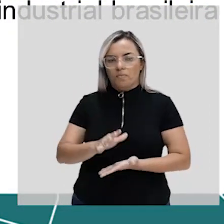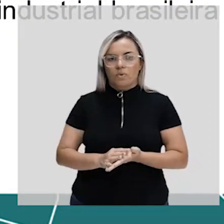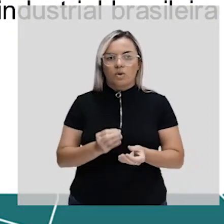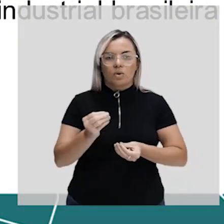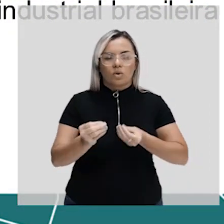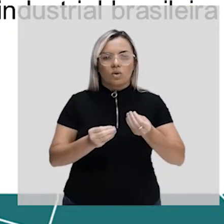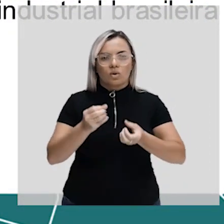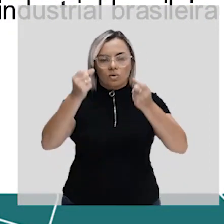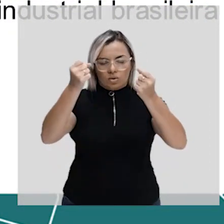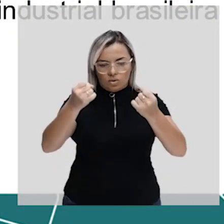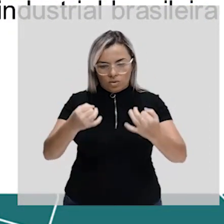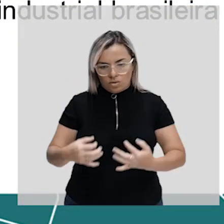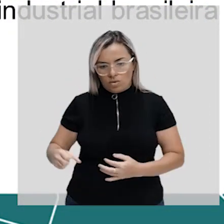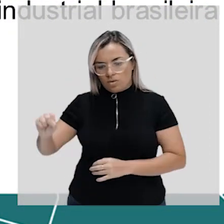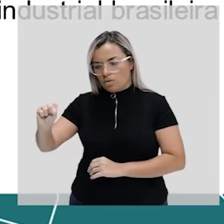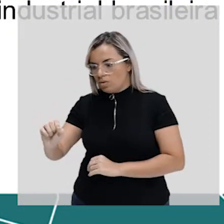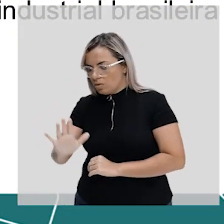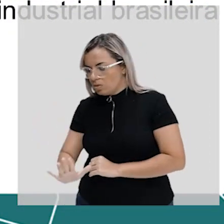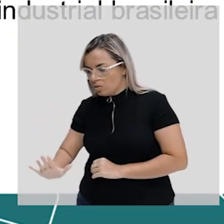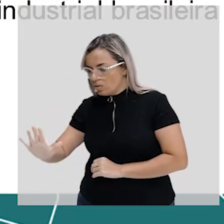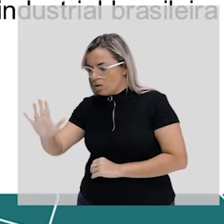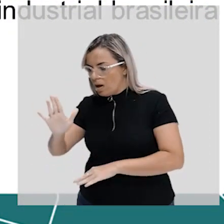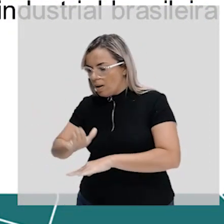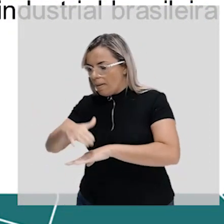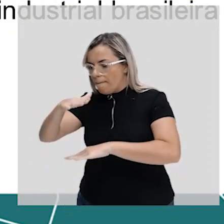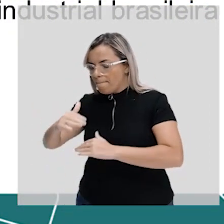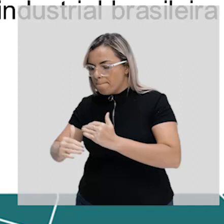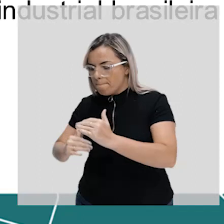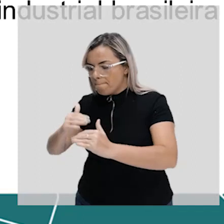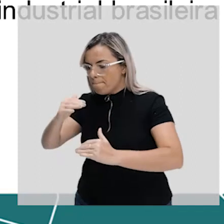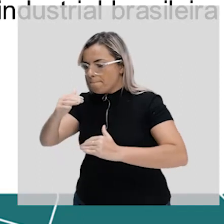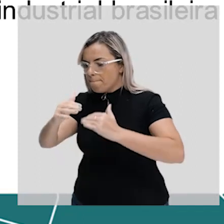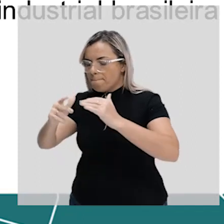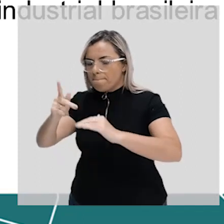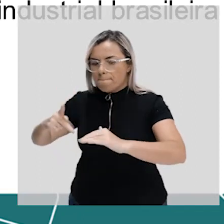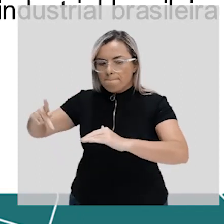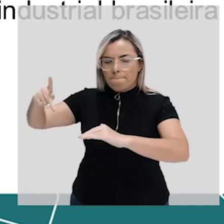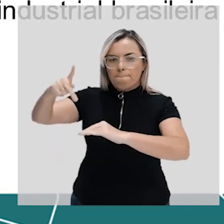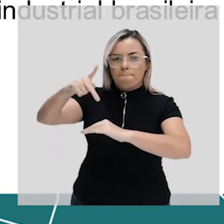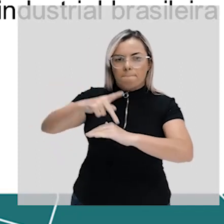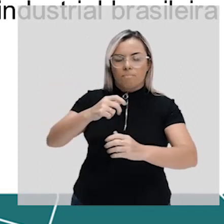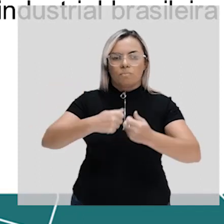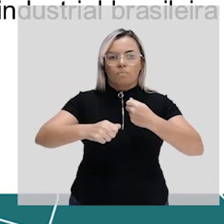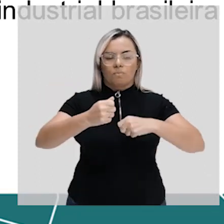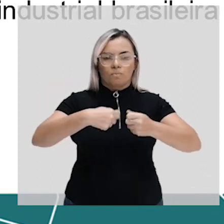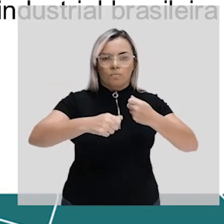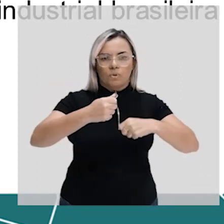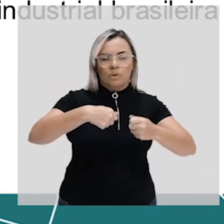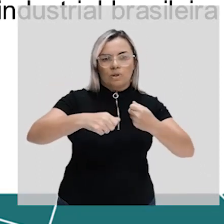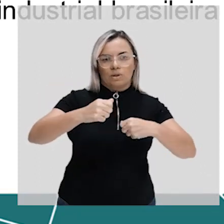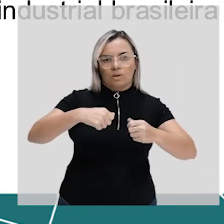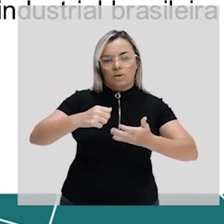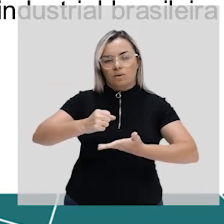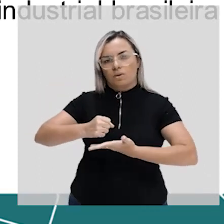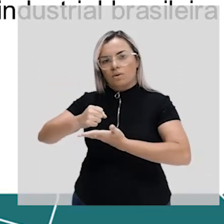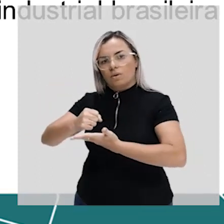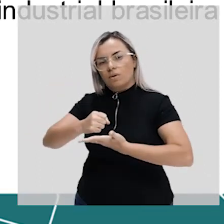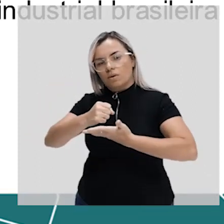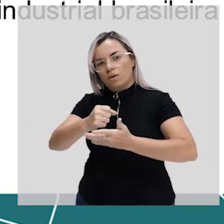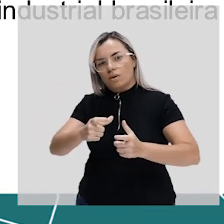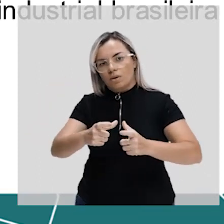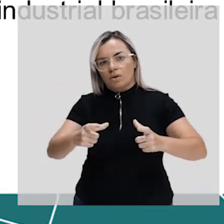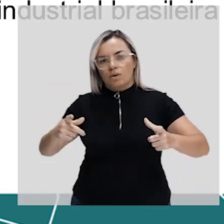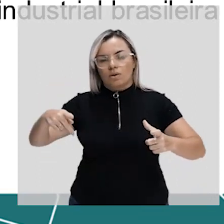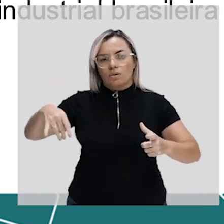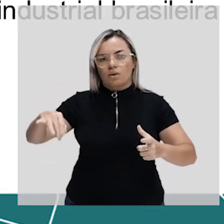nós falamos sobre o Sudeste, nós sabemos que é a região mais desenvolvida do nosso país, economicamente falando, né? Que contribui para a maior parte do nosso